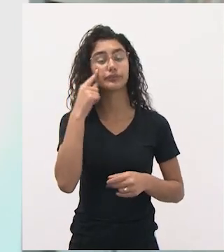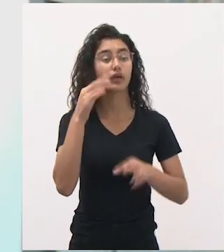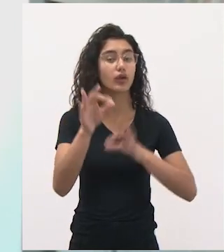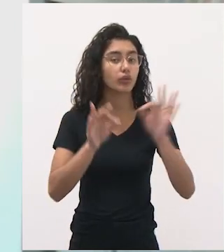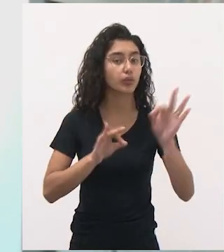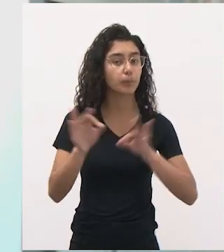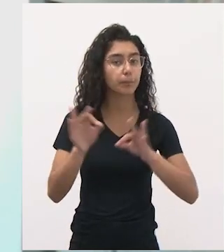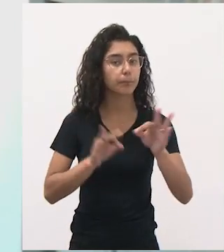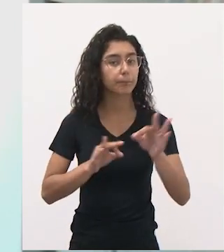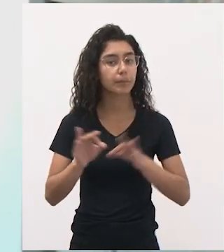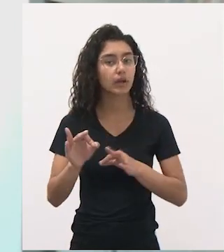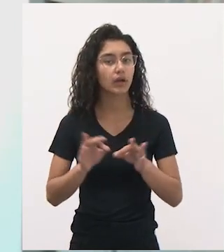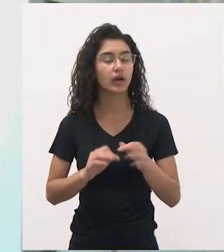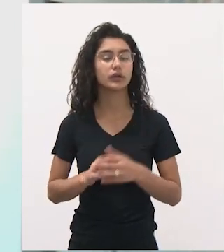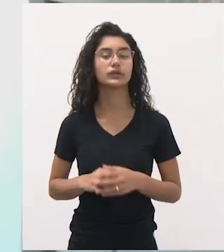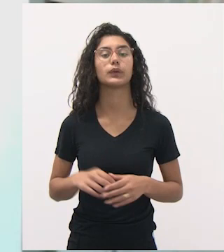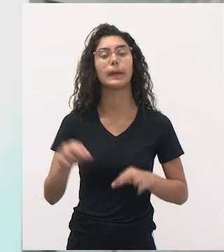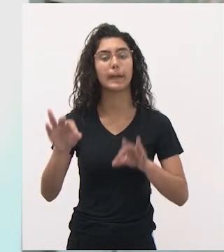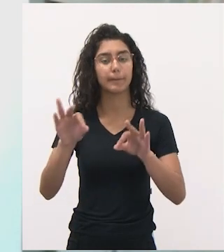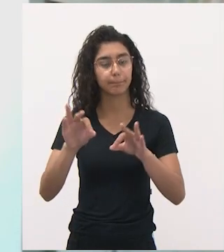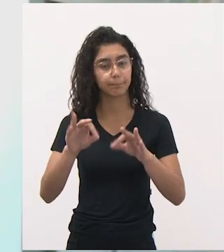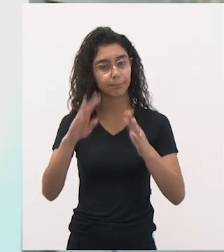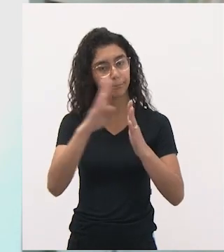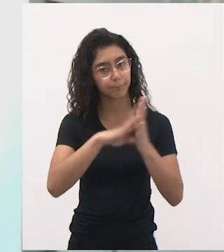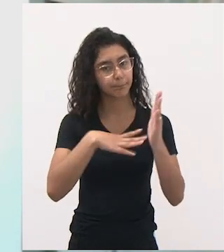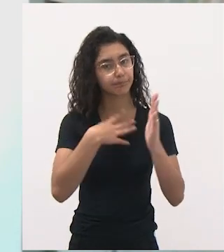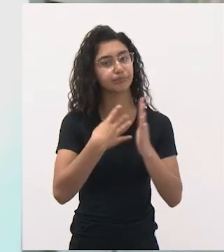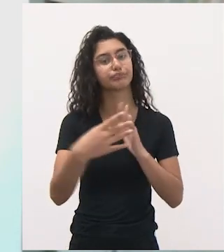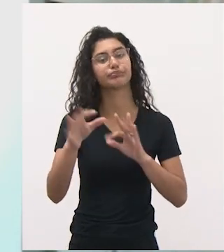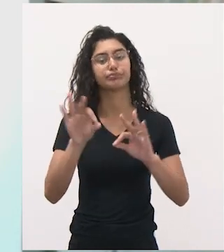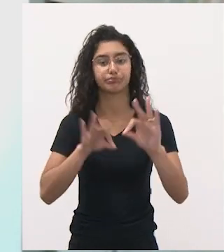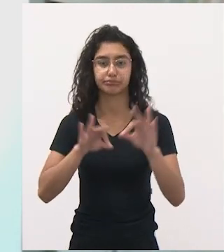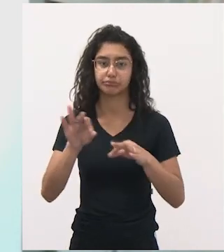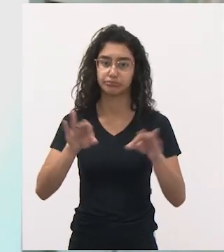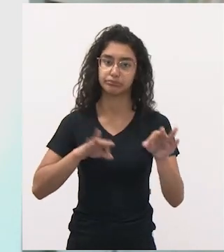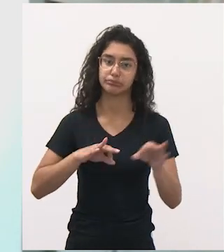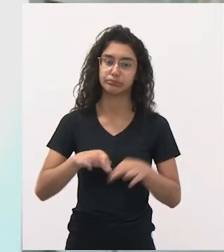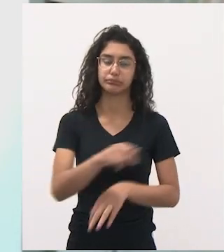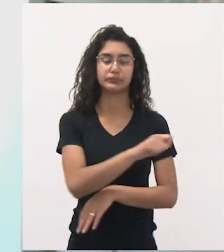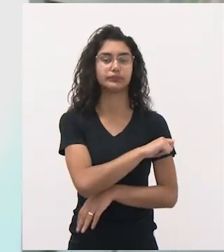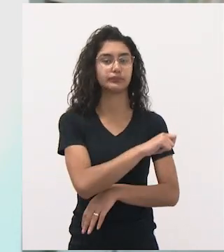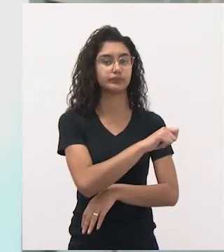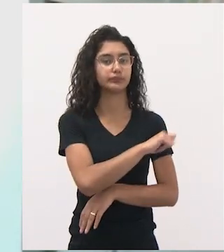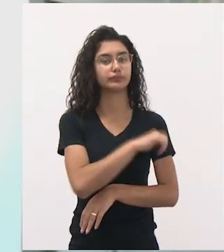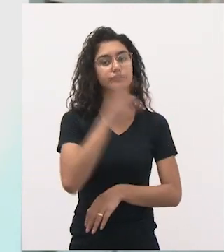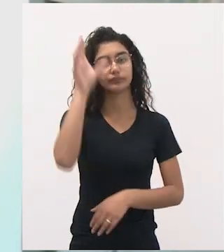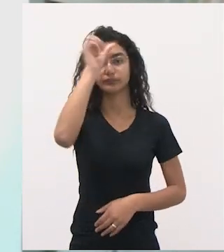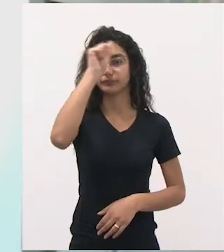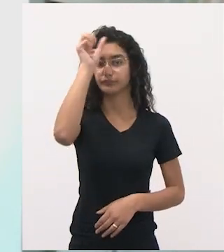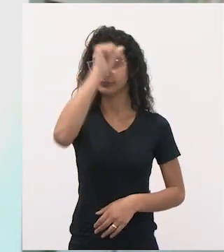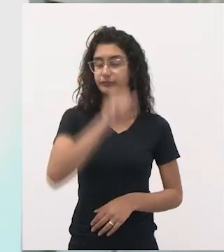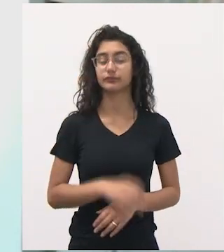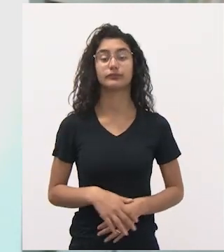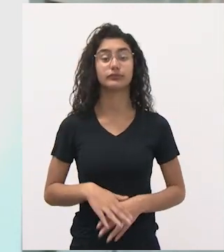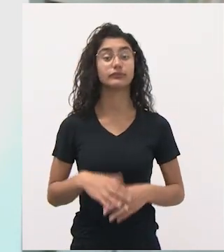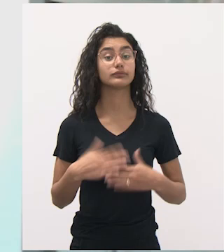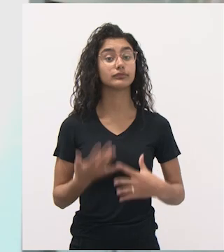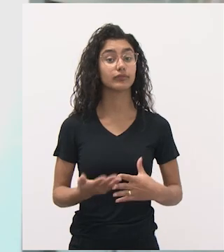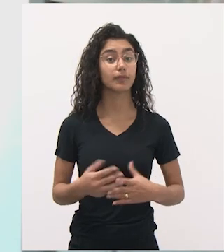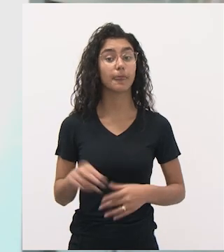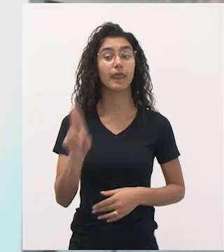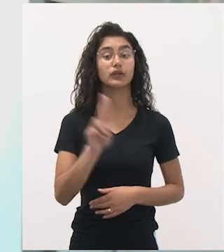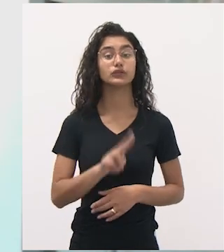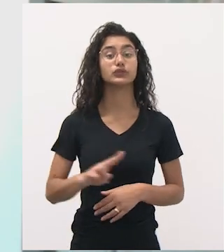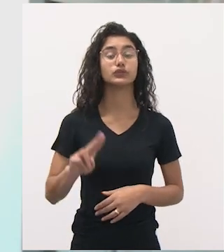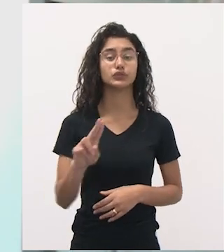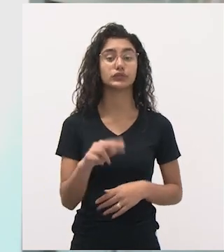de ações e planejamentos voltados para as aprendizagens dos nossos alunos. E para isso, contar com os instrumentos que nós